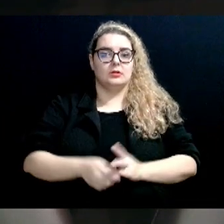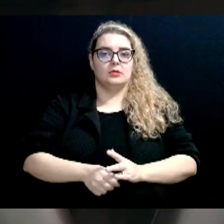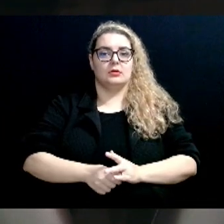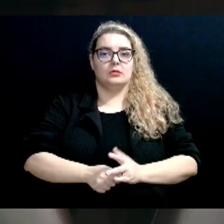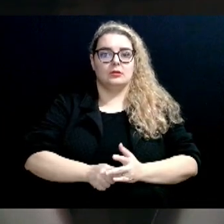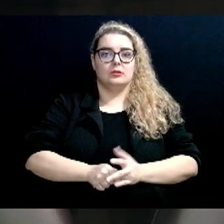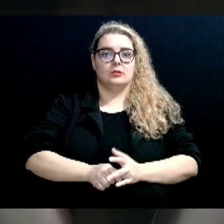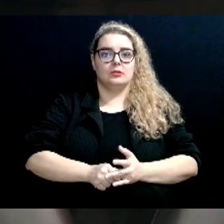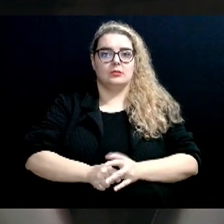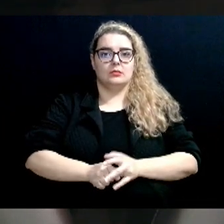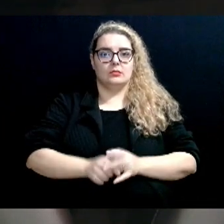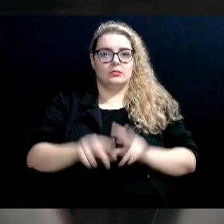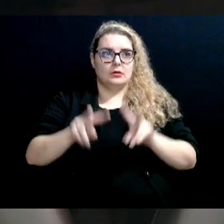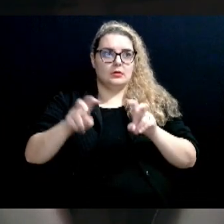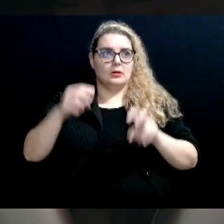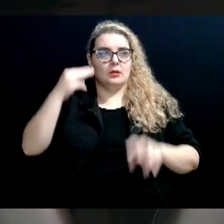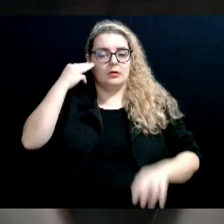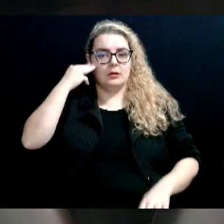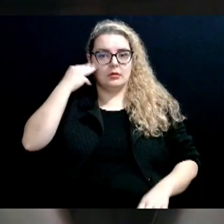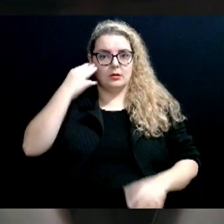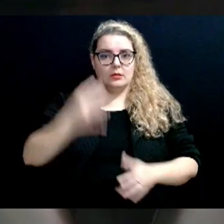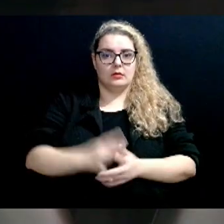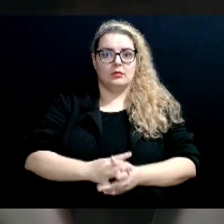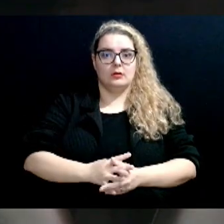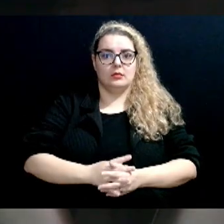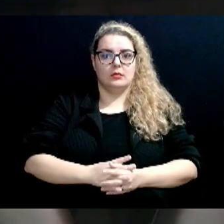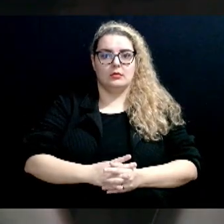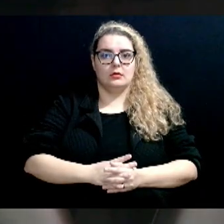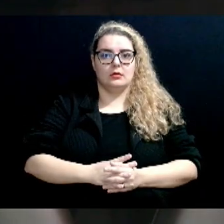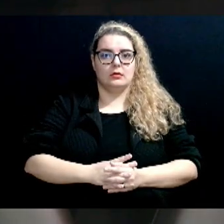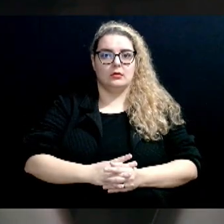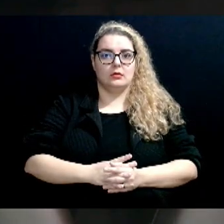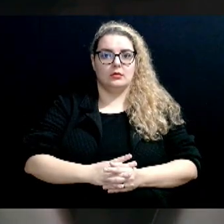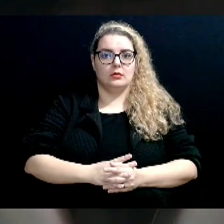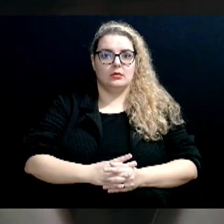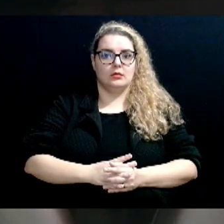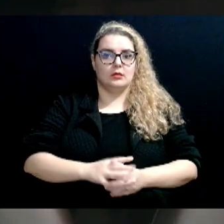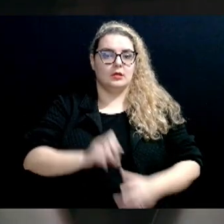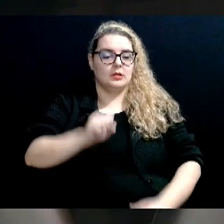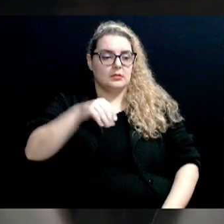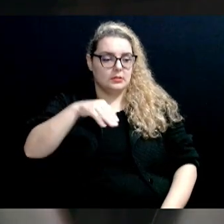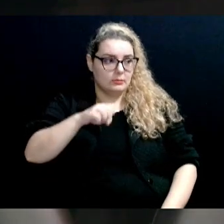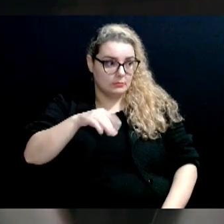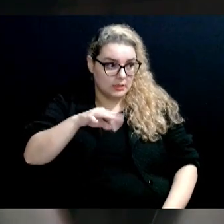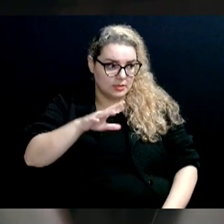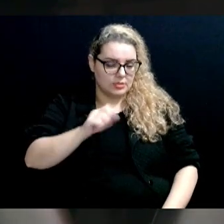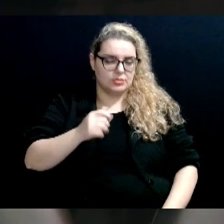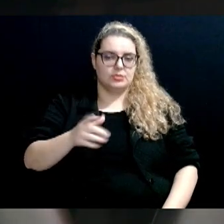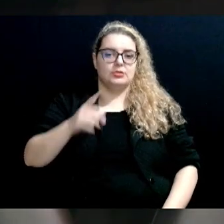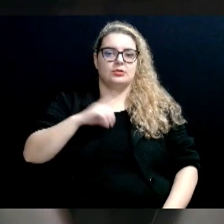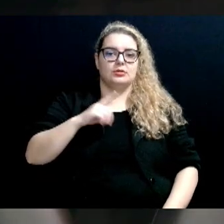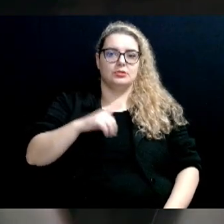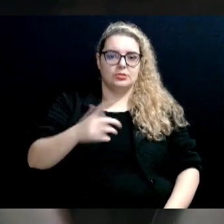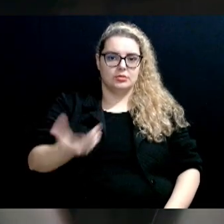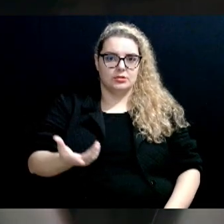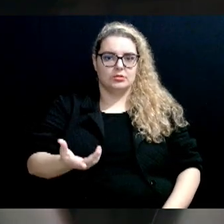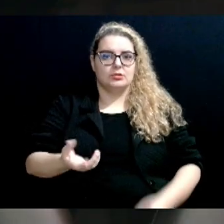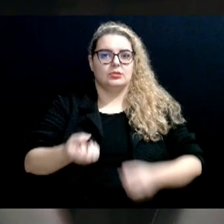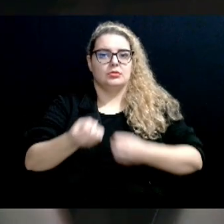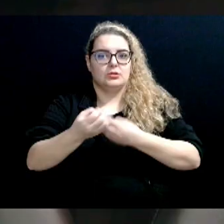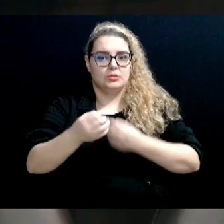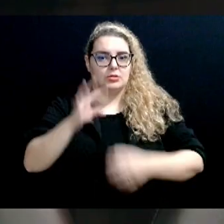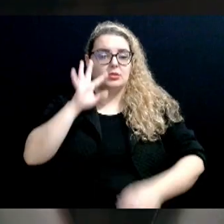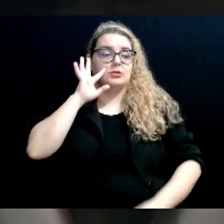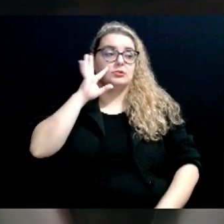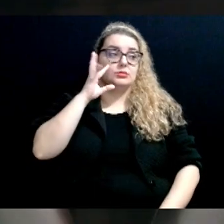memória, a memória semântica, né? De você ter uma informação, um conhecimento geral